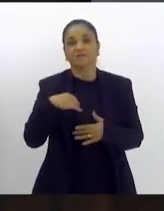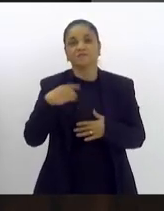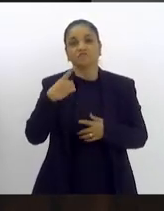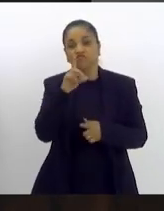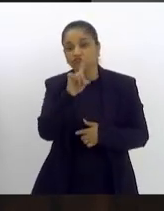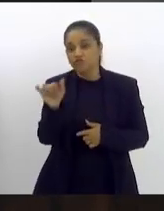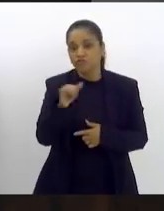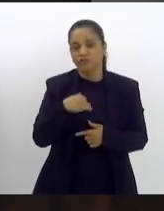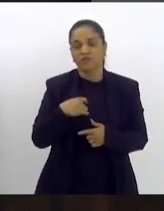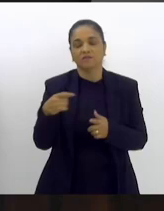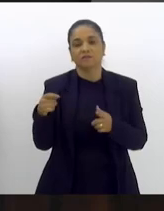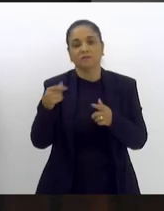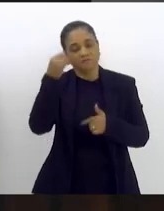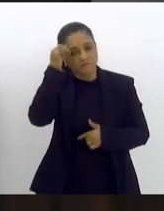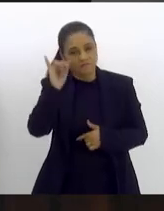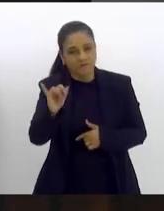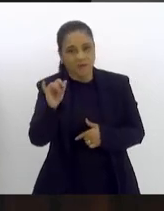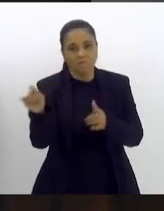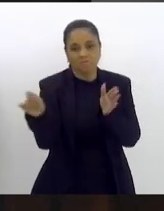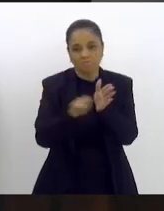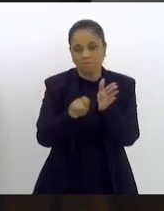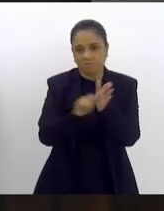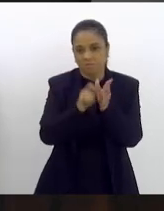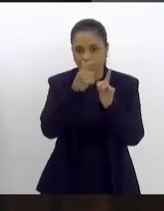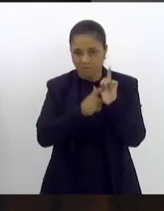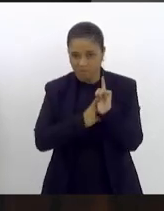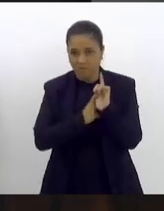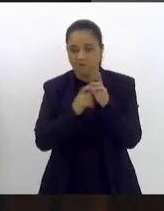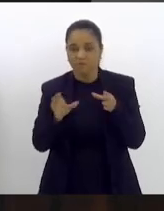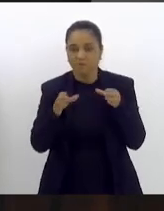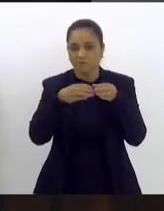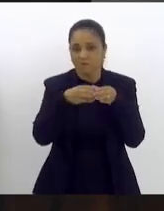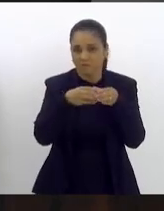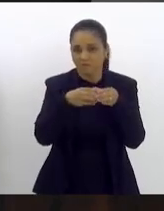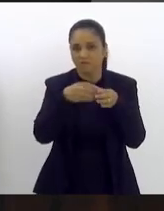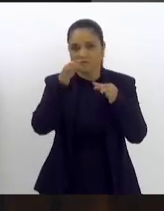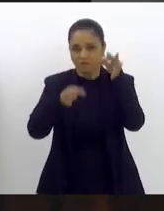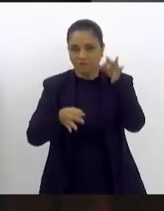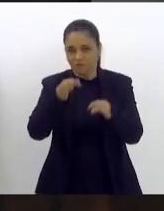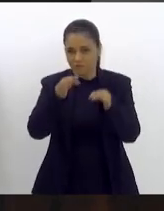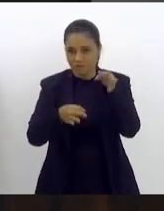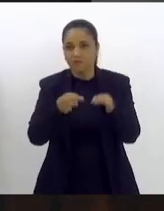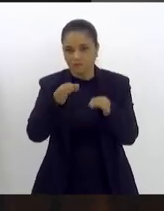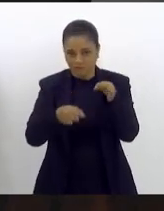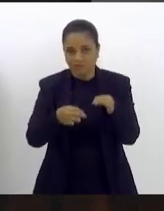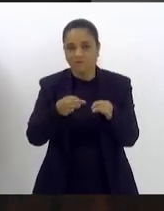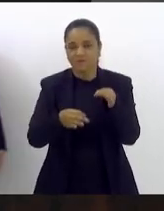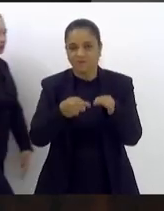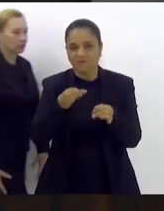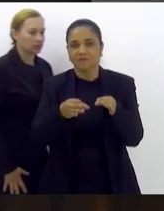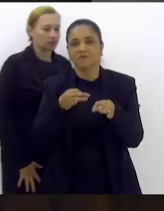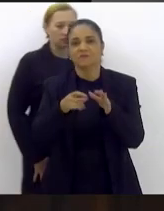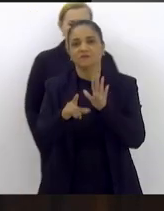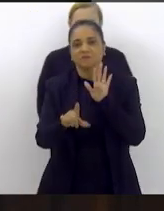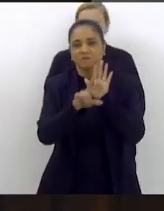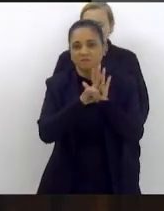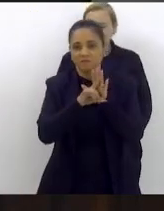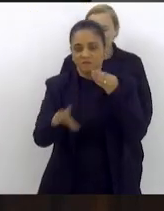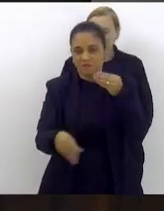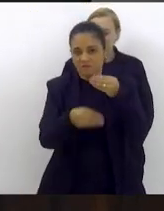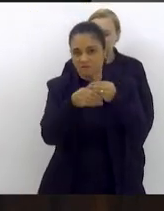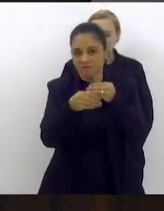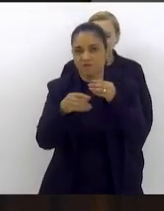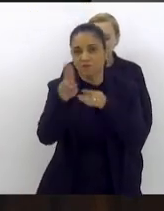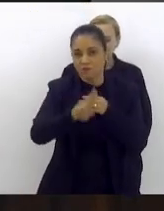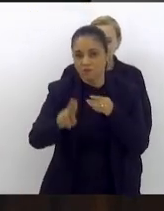Prevenção à Dependência Química. Pareceres das comissões de Constituição e Justiça pela Juridicidade com emenda de prevenção ao uso de drogas e